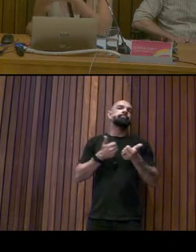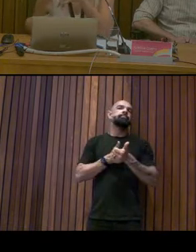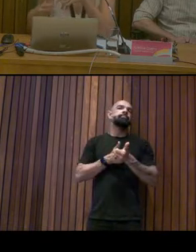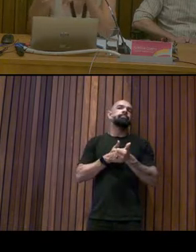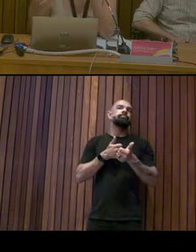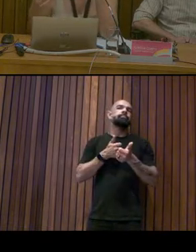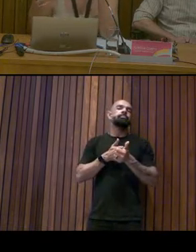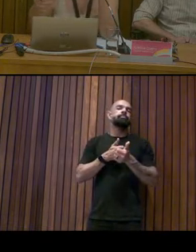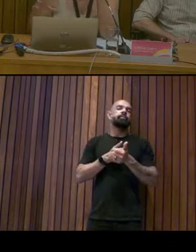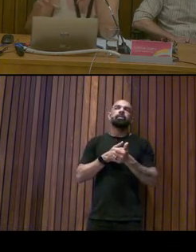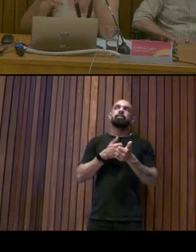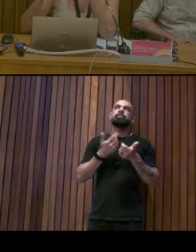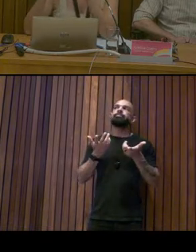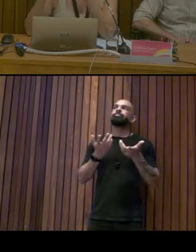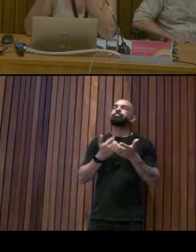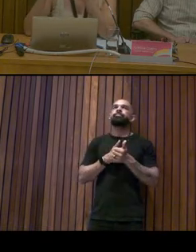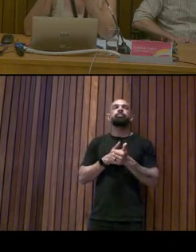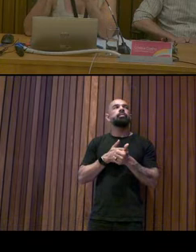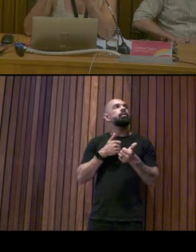não prioriza... Assim,